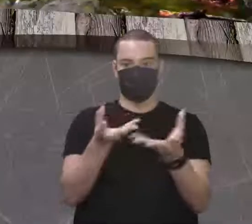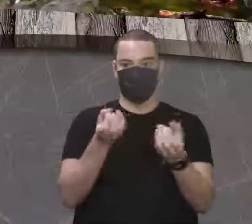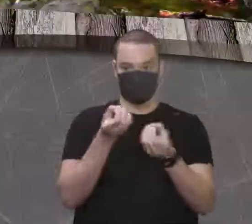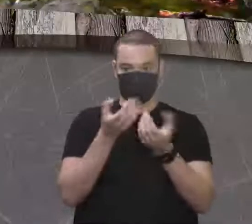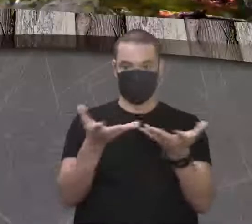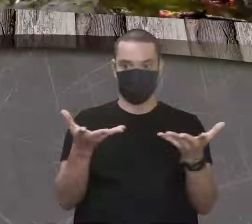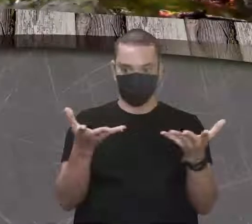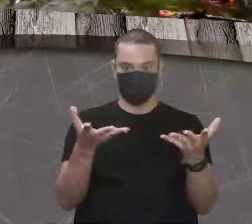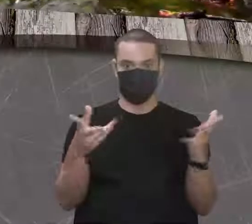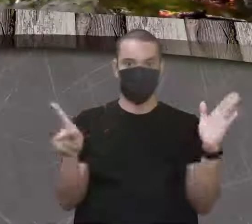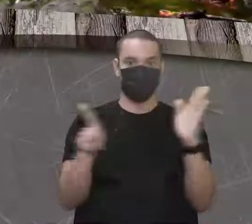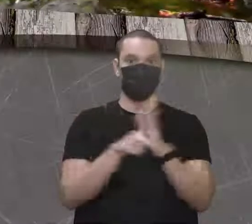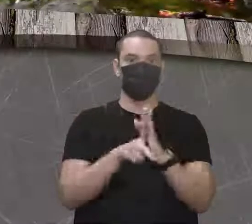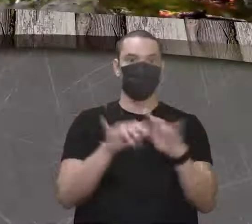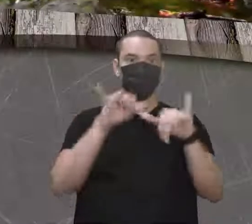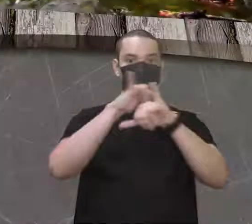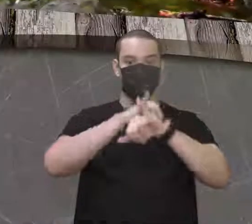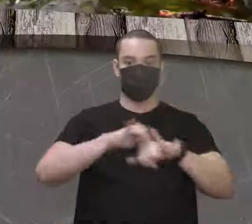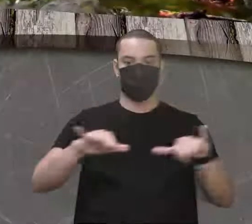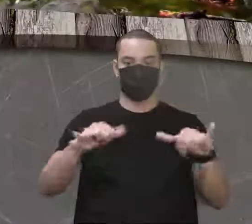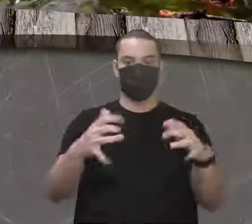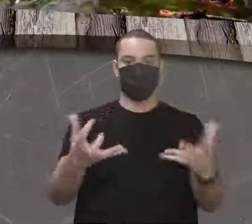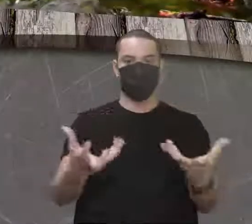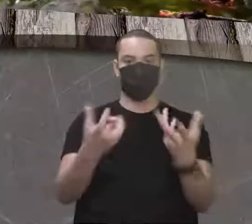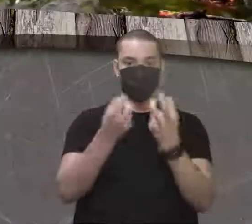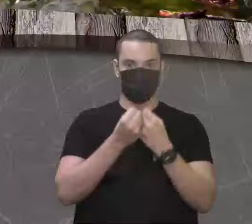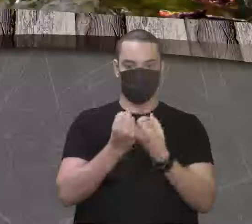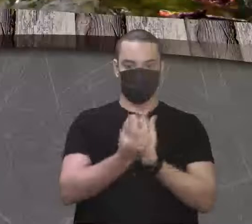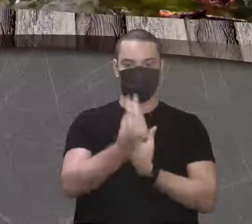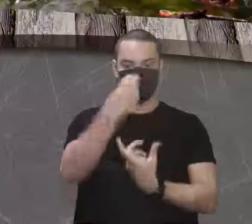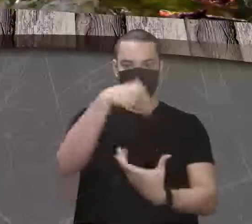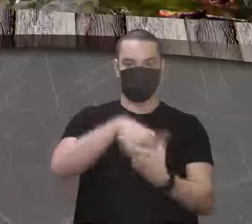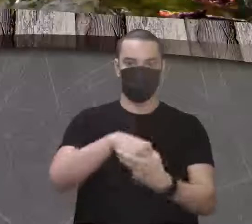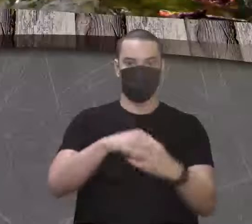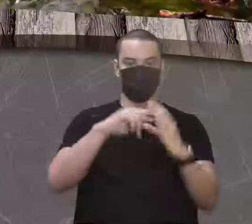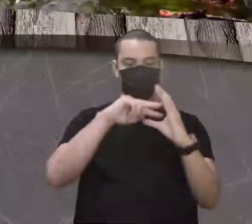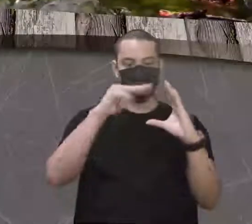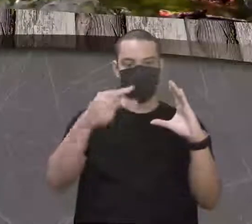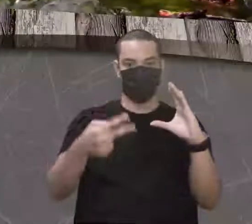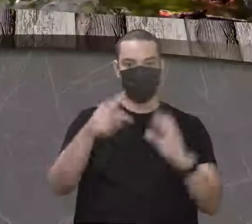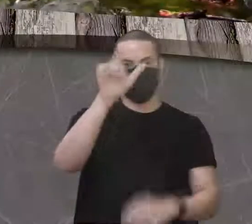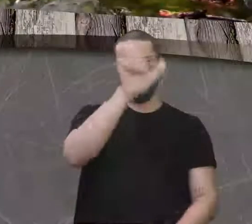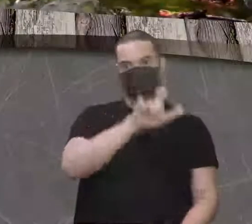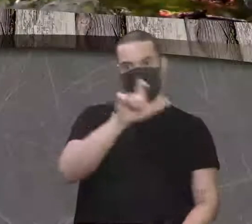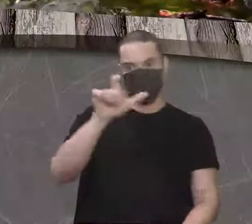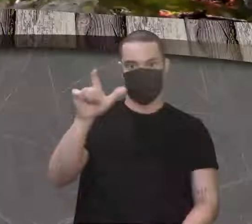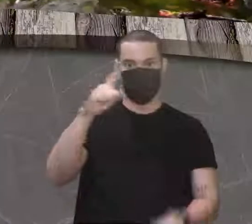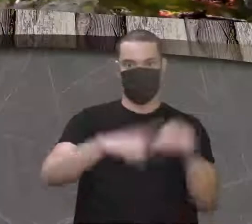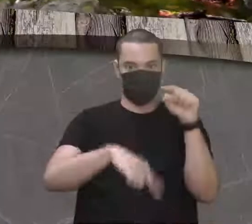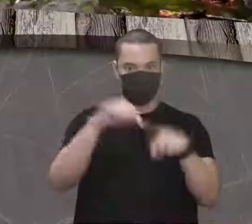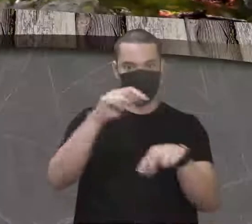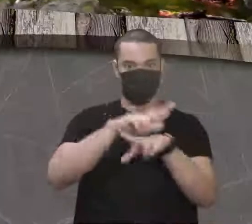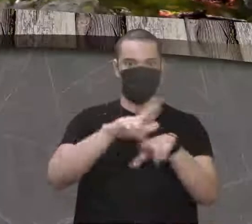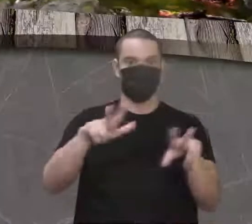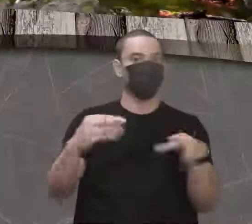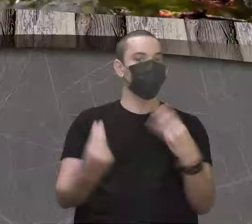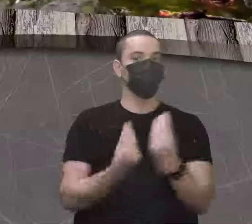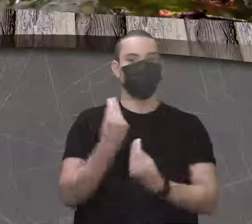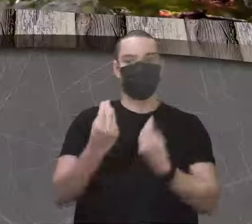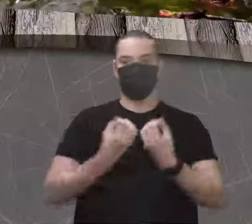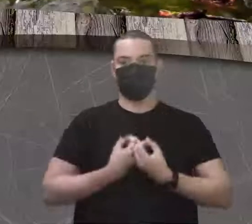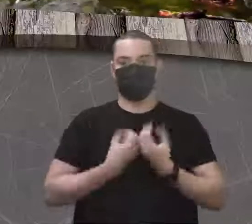em trazer a expressão do gene desse indivíduo. E como é que é essa forma de